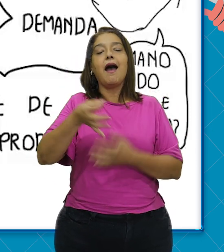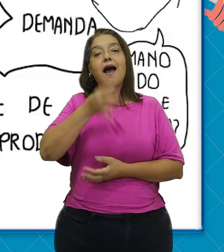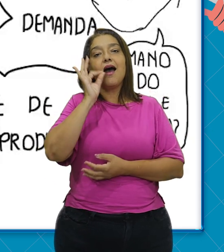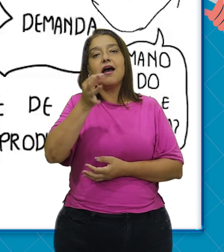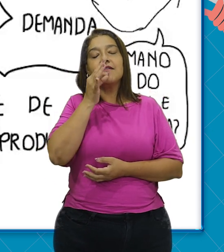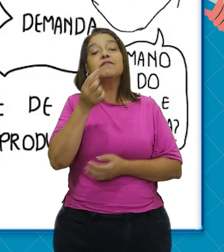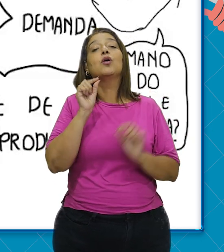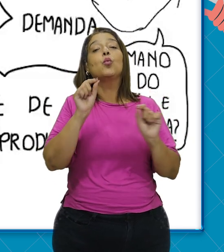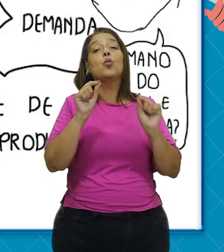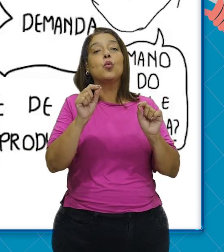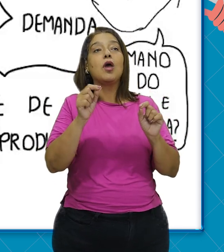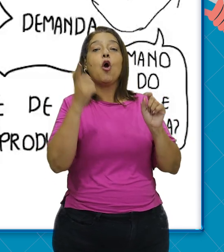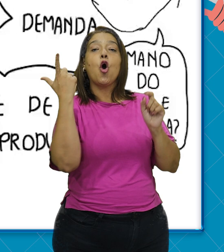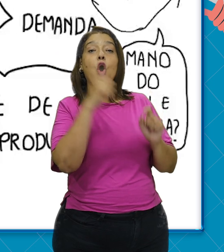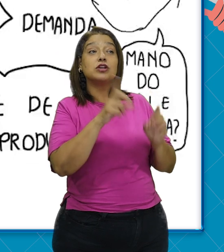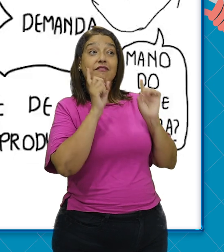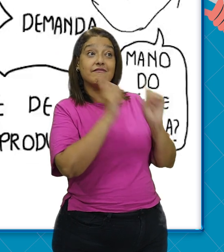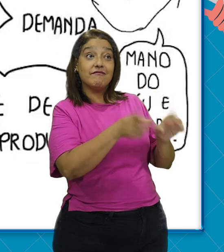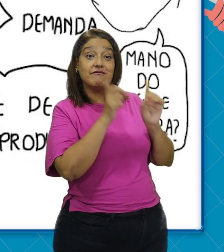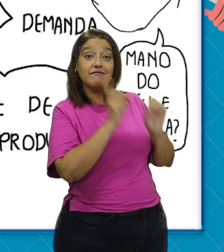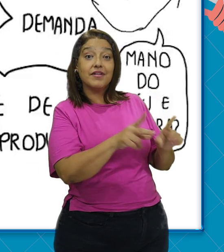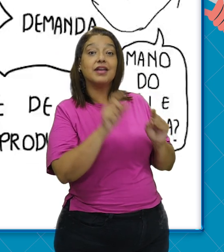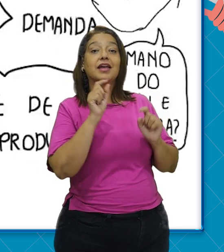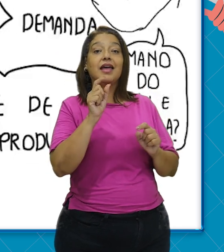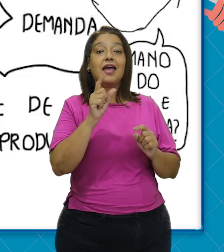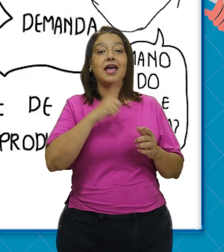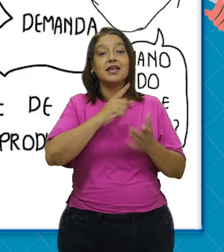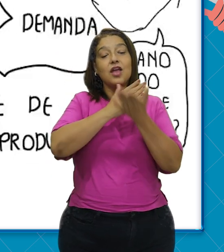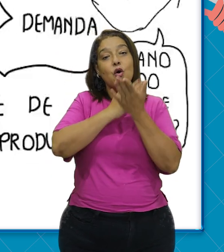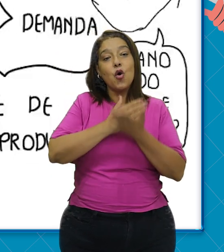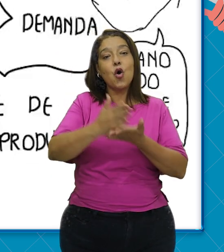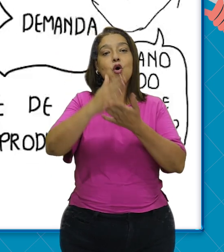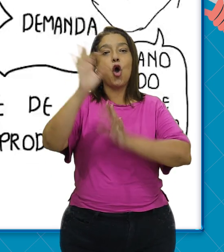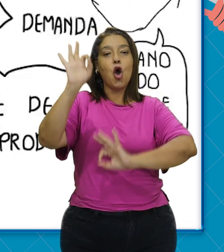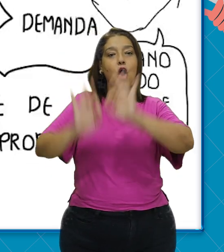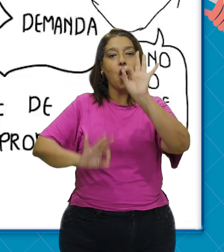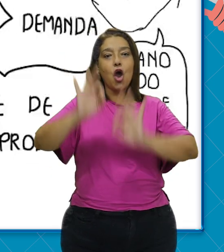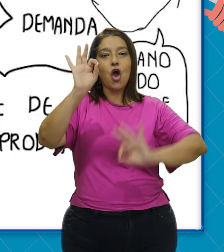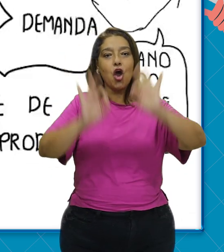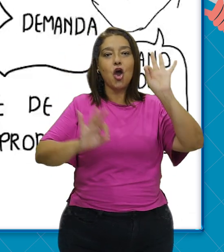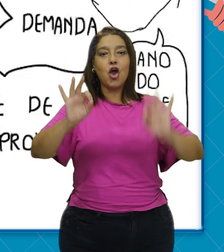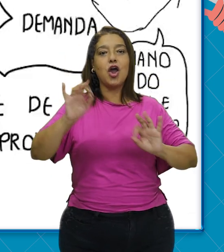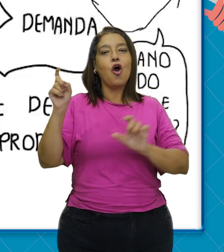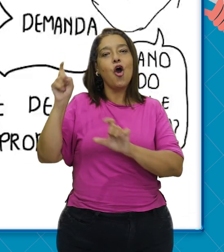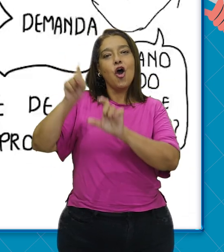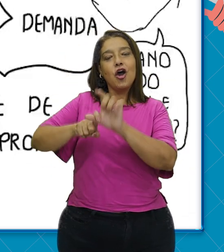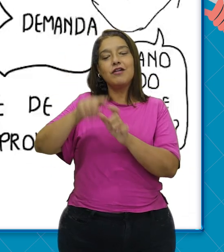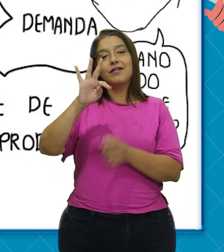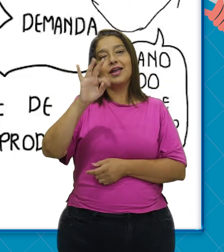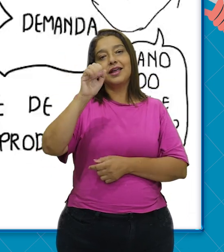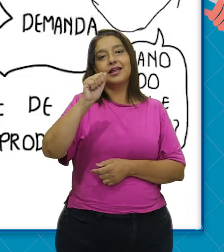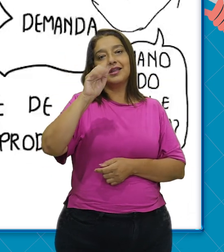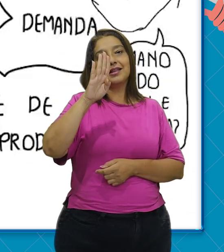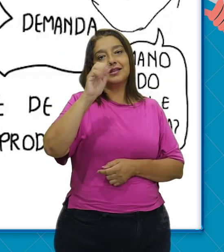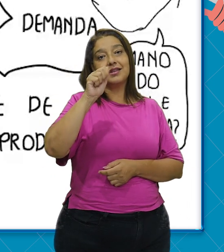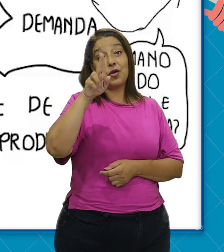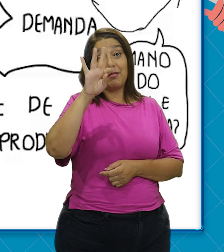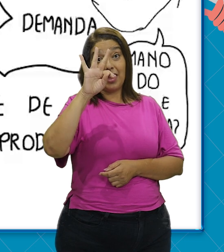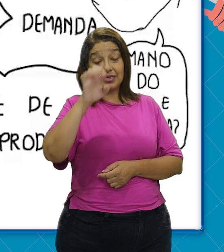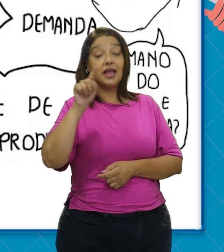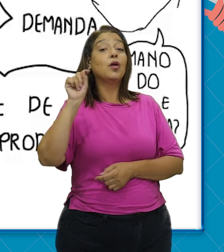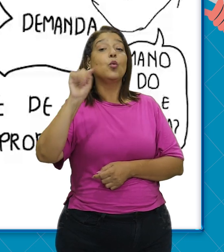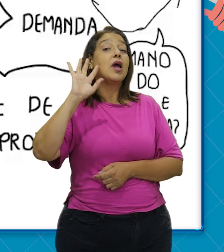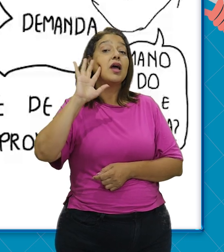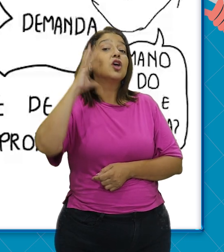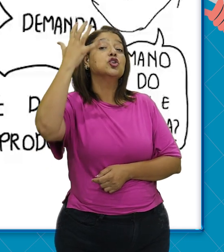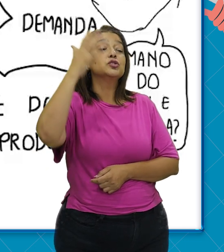foi organizado o Convênio de Taubaté. Nele, a solução que os cafeicultores encontraram foi essa: os governadores